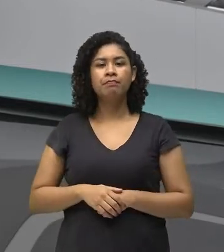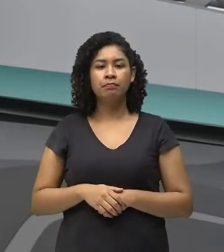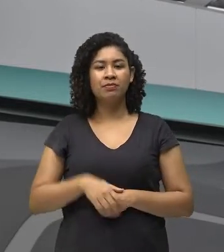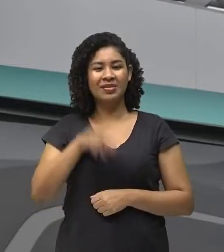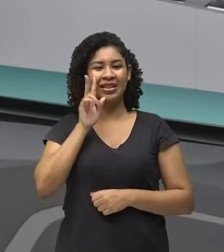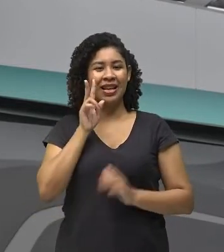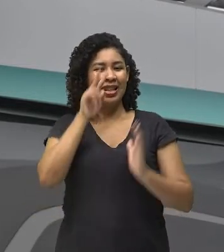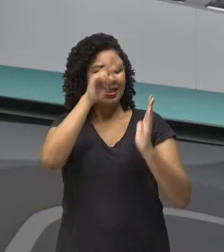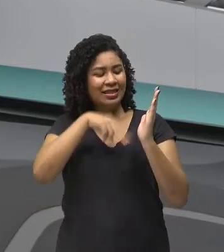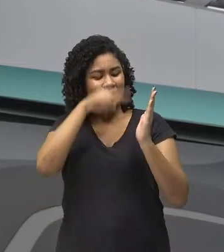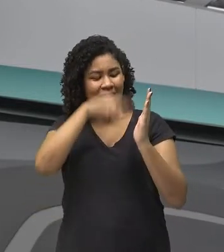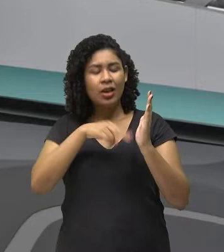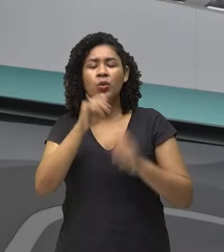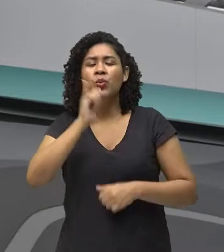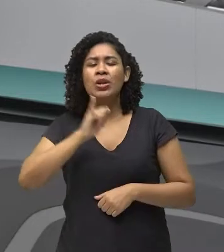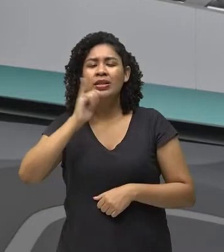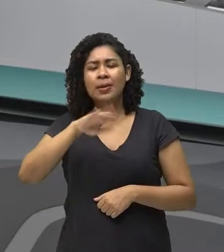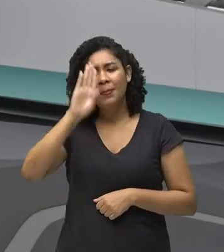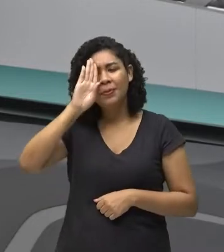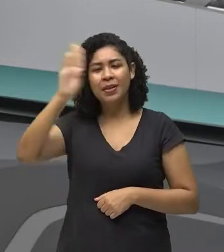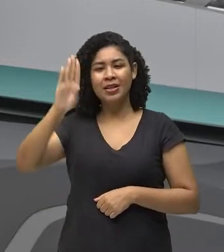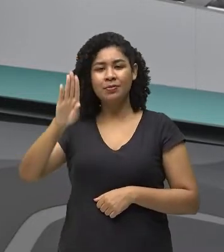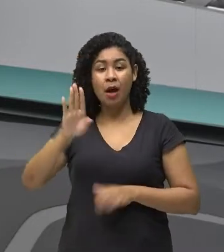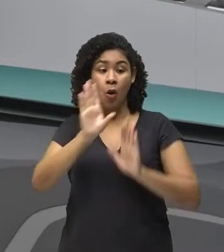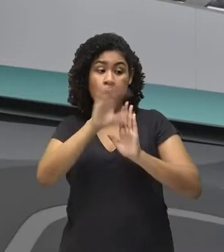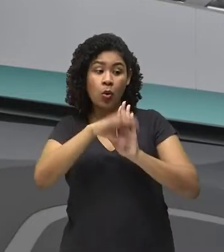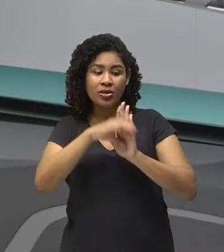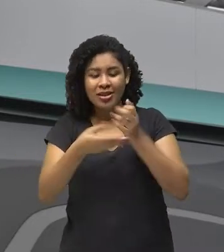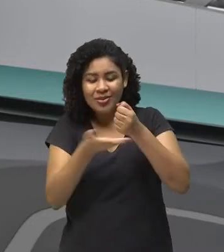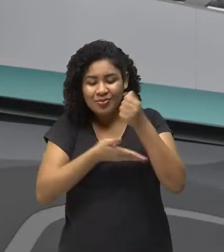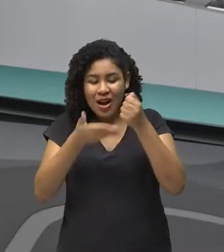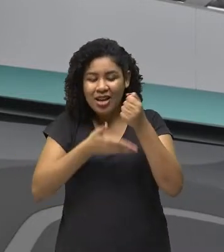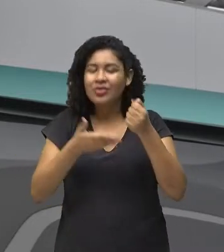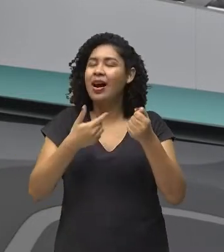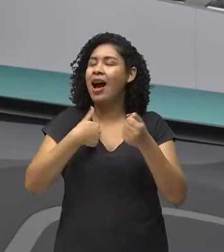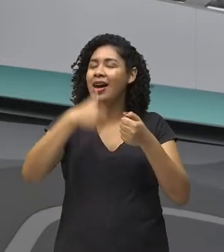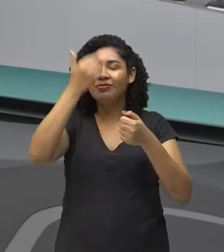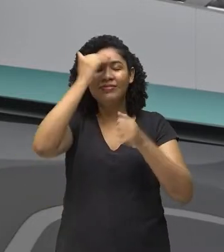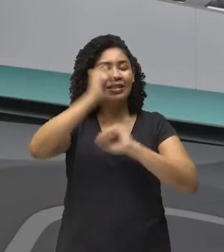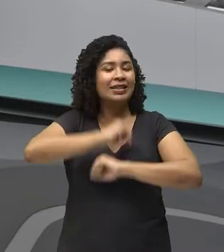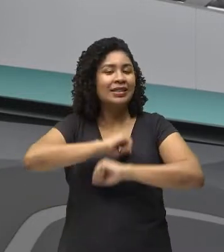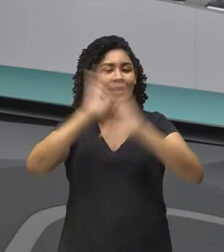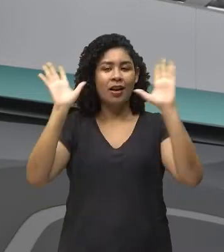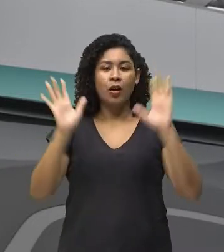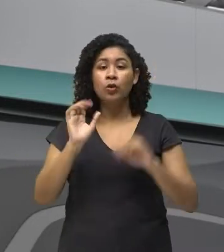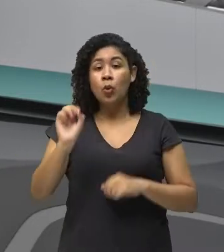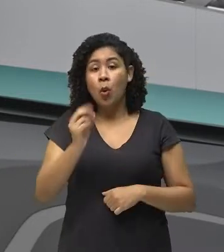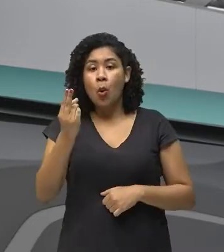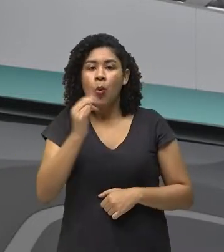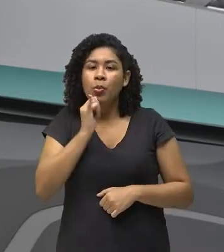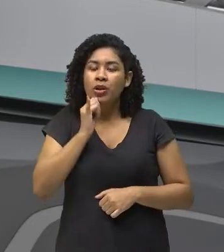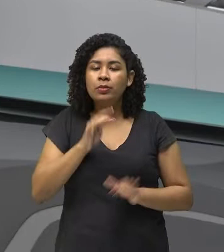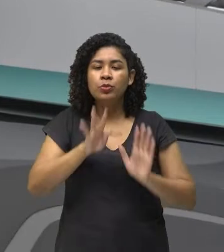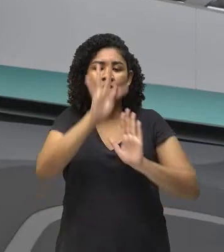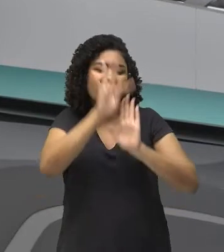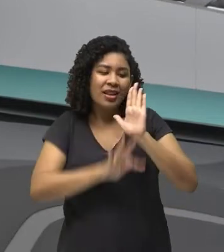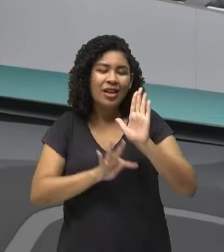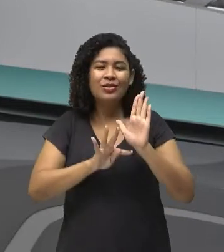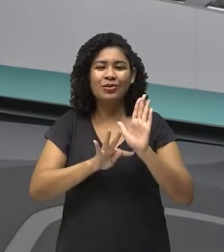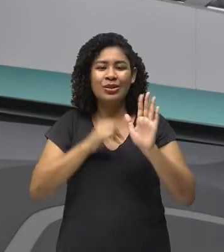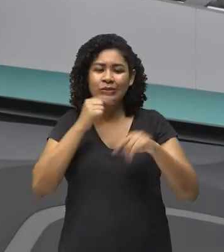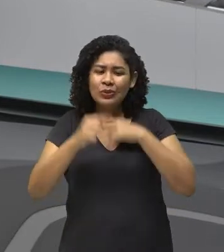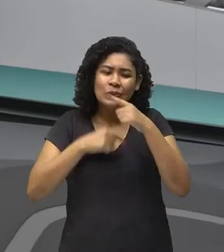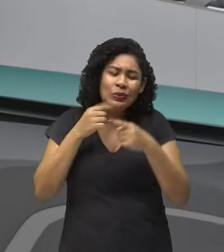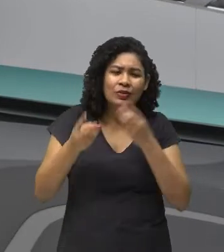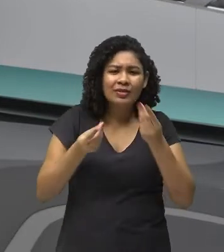conceitos básicos. Se ainda assim você tiver com dúvida, ou tiver alguma pergunta sobre aquele texto que você ainda está com dúvida, lê alguns exemplos. Então,